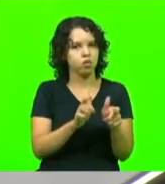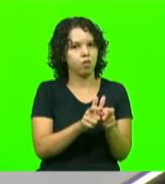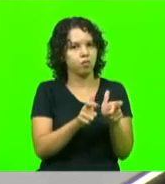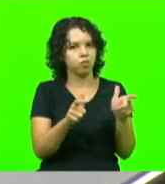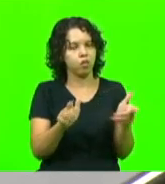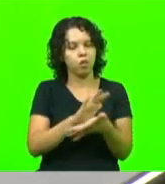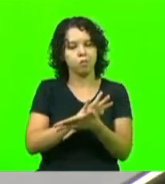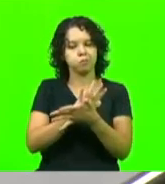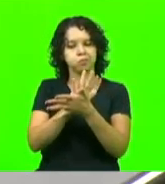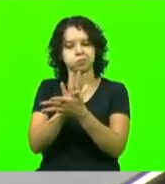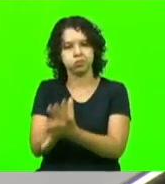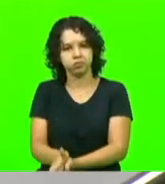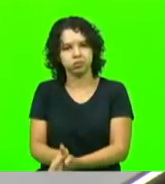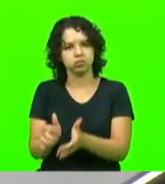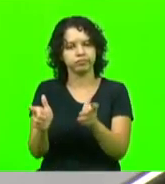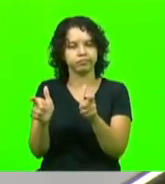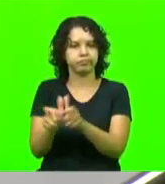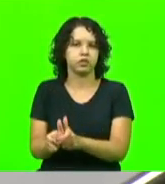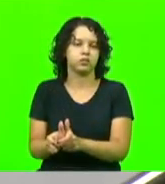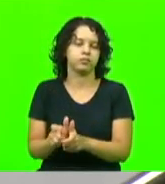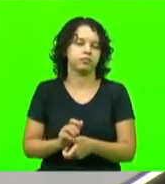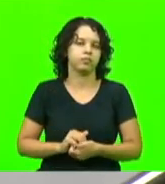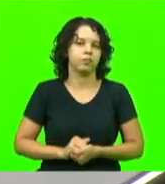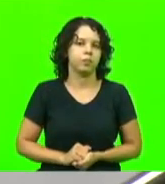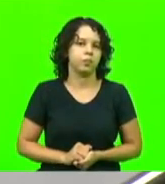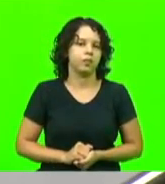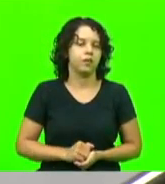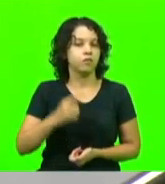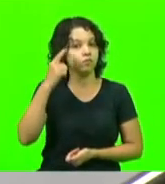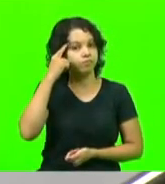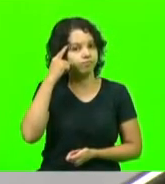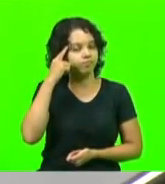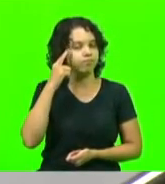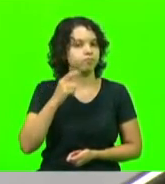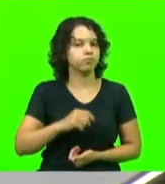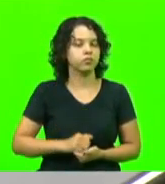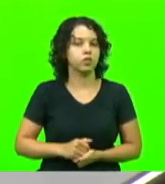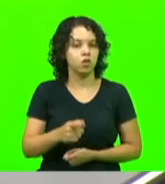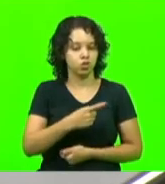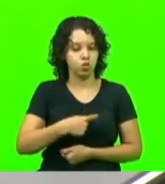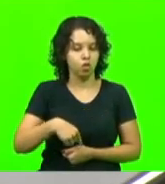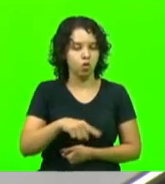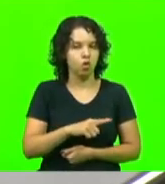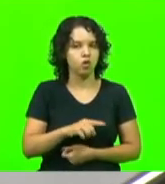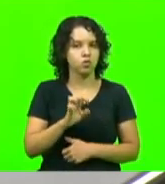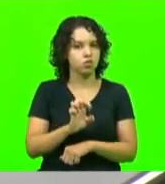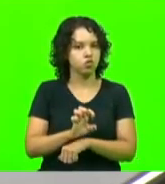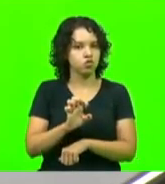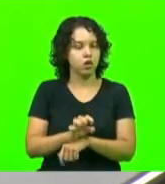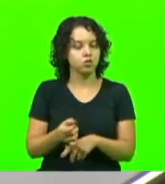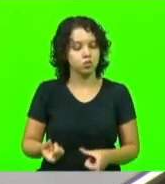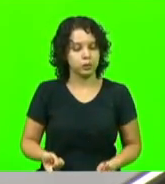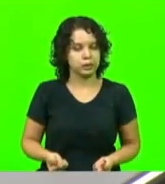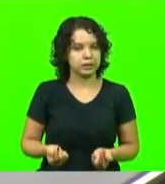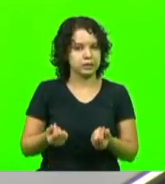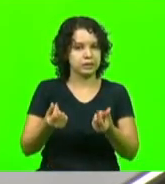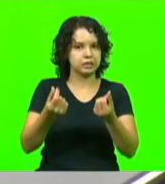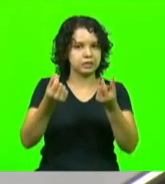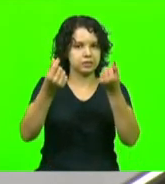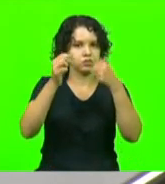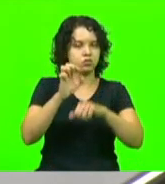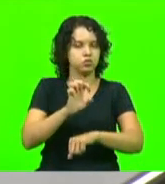os pequenos. Para vocês terem uma ideia, nós somos considerados um Estado riquíssimo, um Estado de